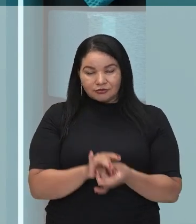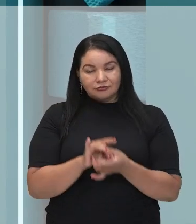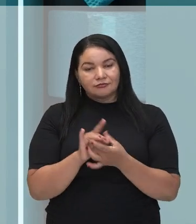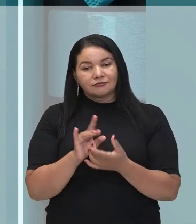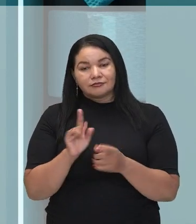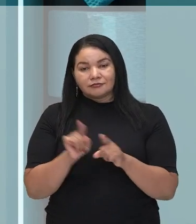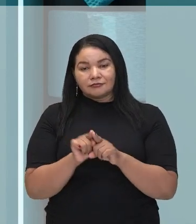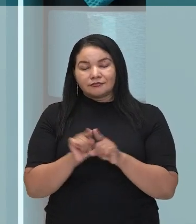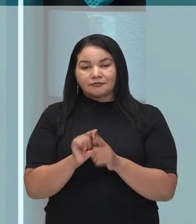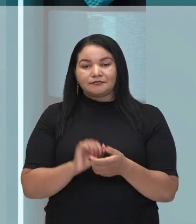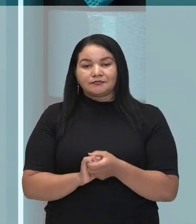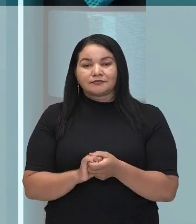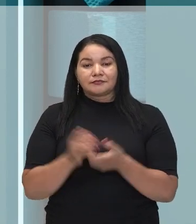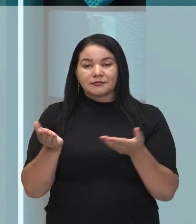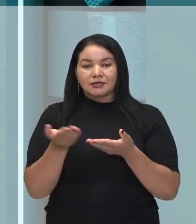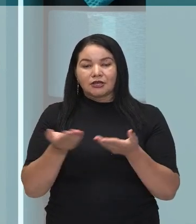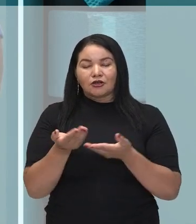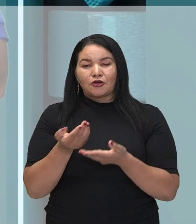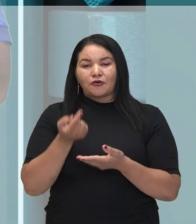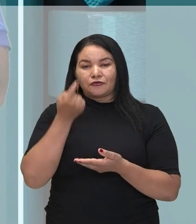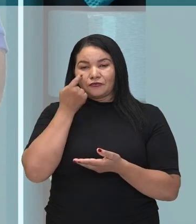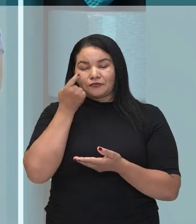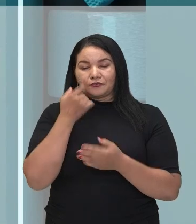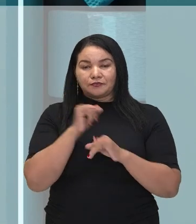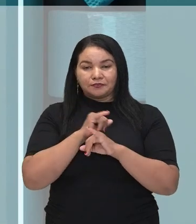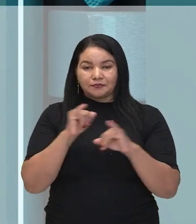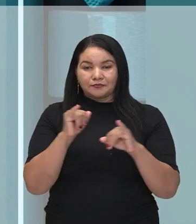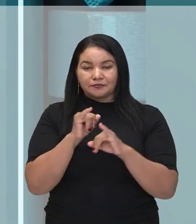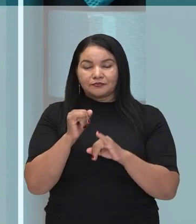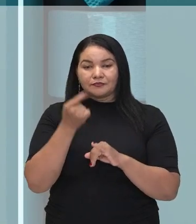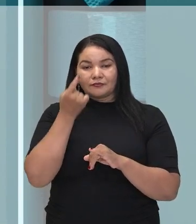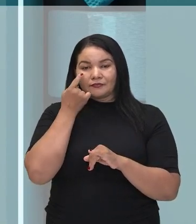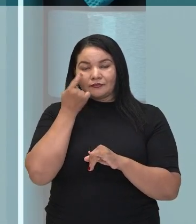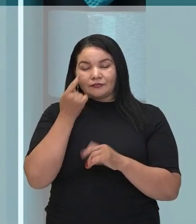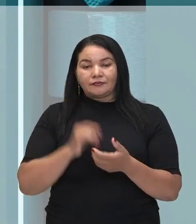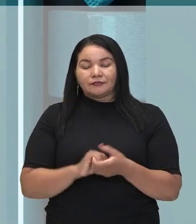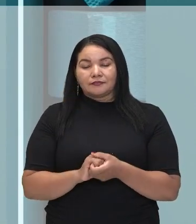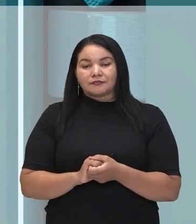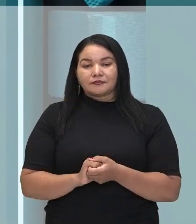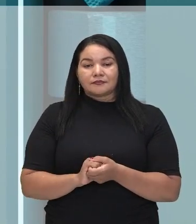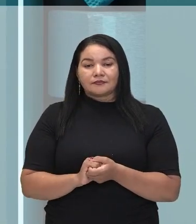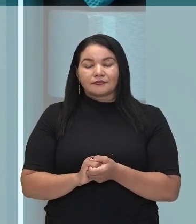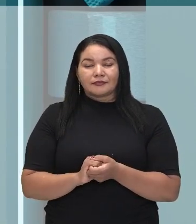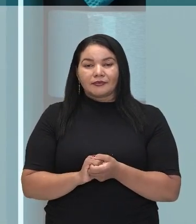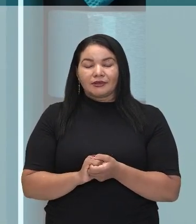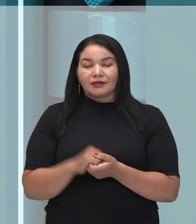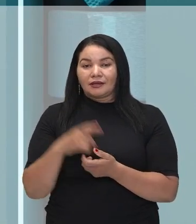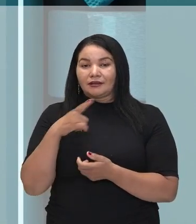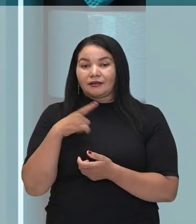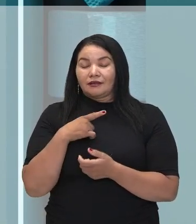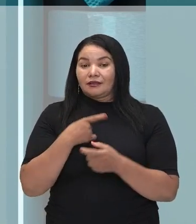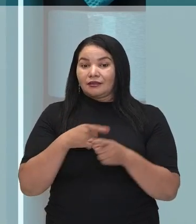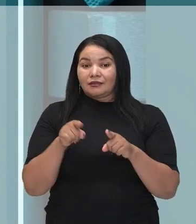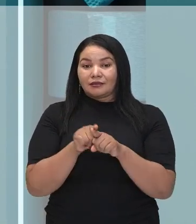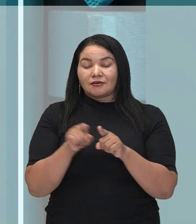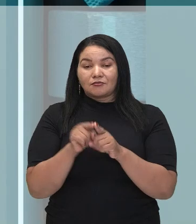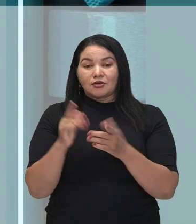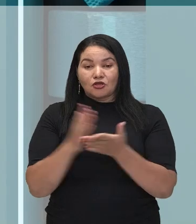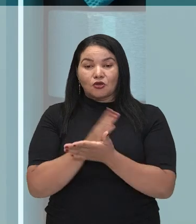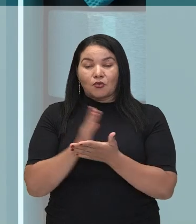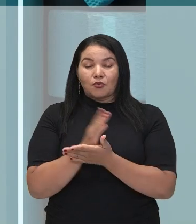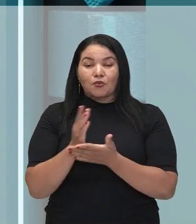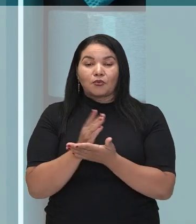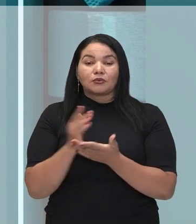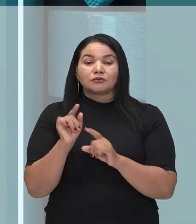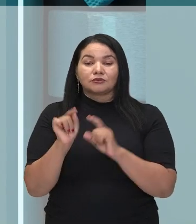Temos agora aqui uma notícia. Observe aí como também as redes,